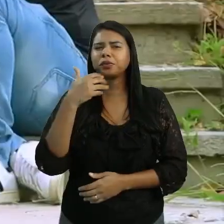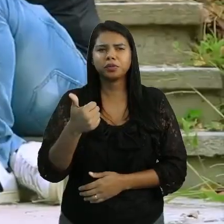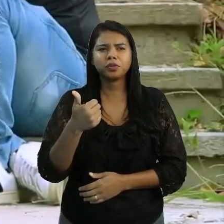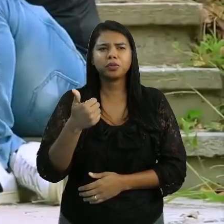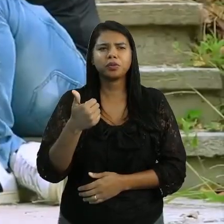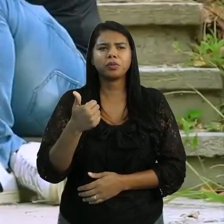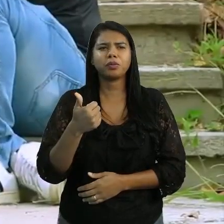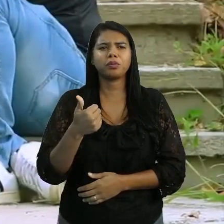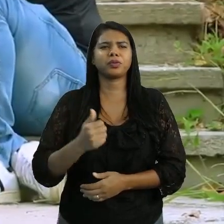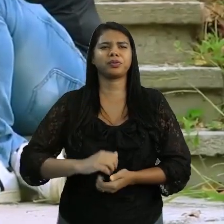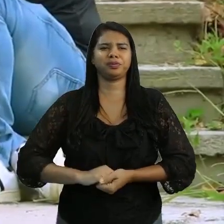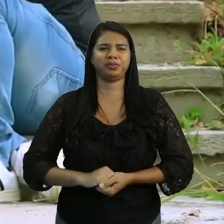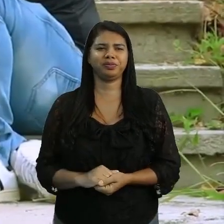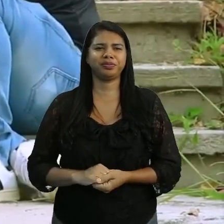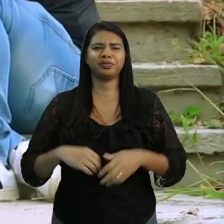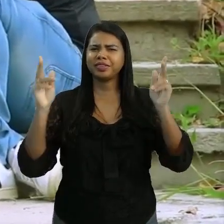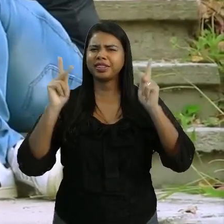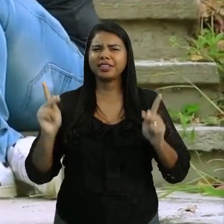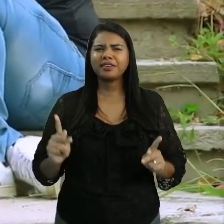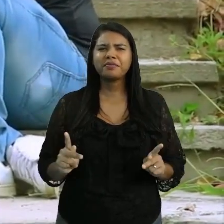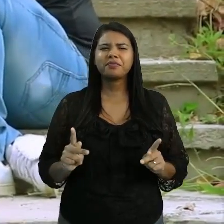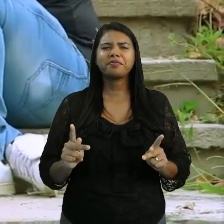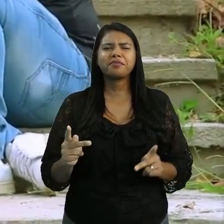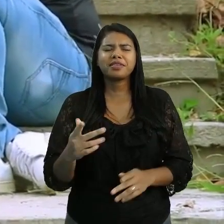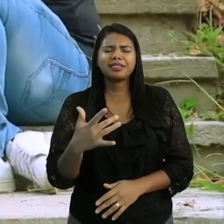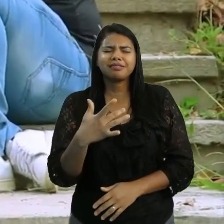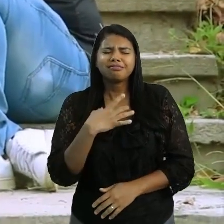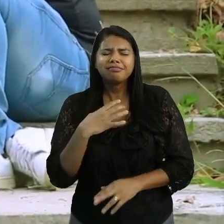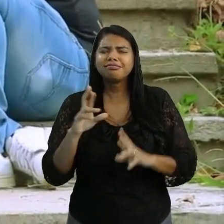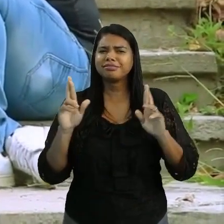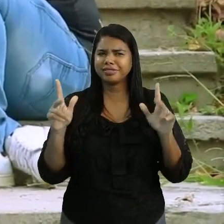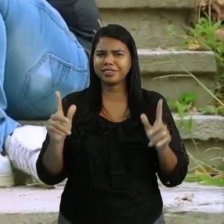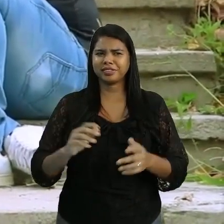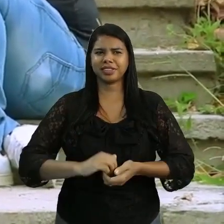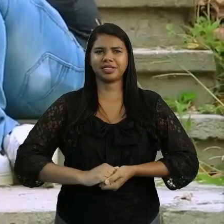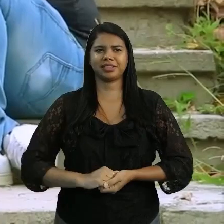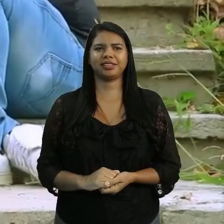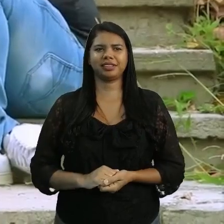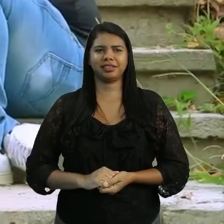decisão. Fiquei 3 meses lá no templo, conhecendo tudo. Depois fiquei muito